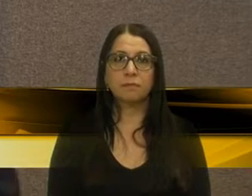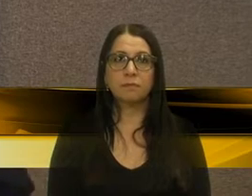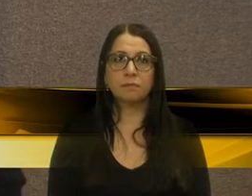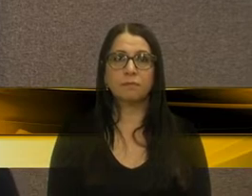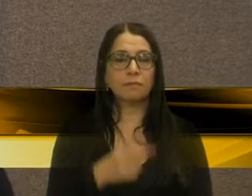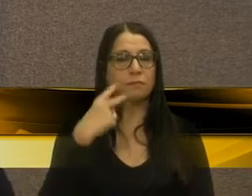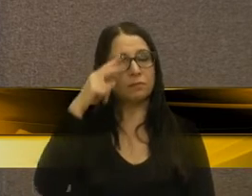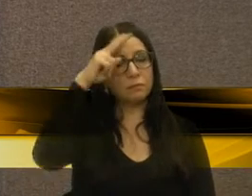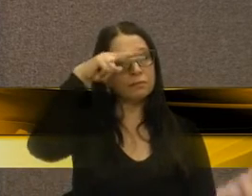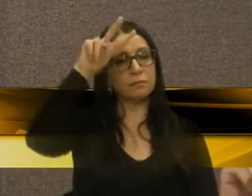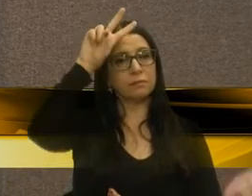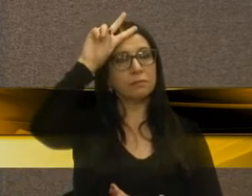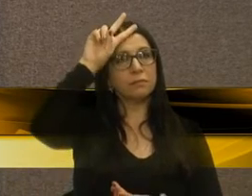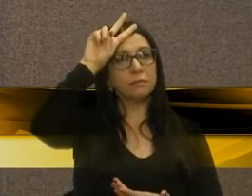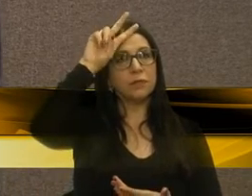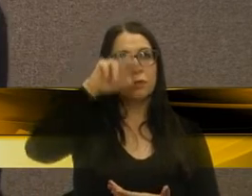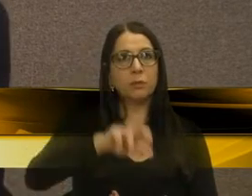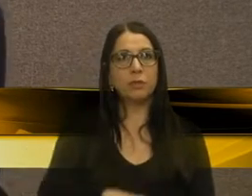Vereador Edson.